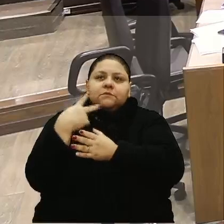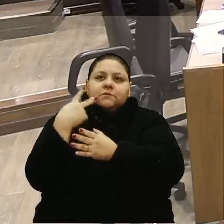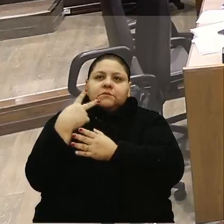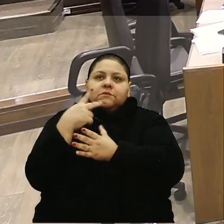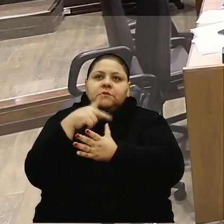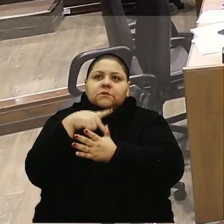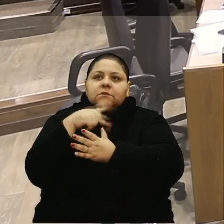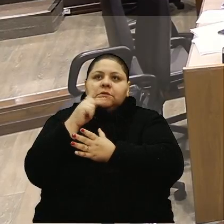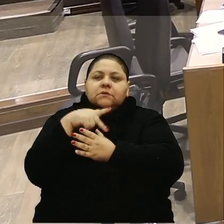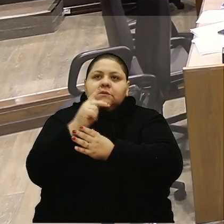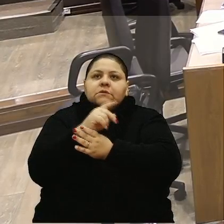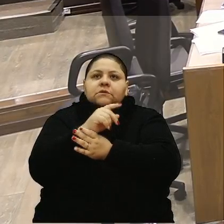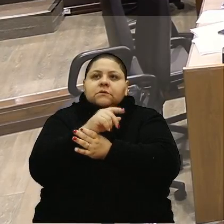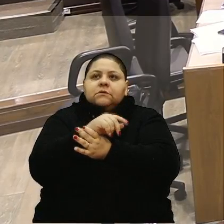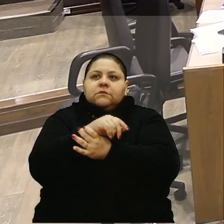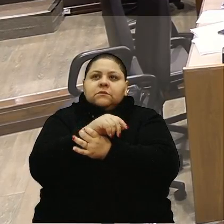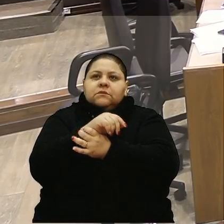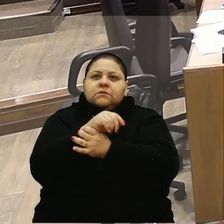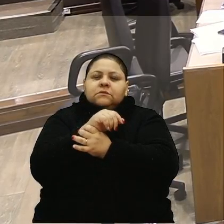Rodrigues.